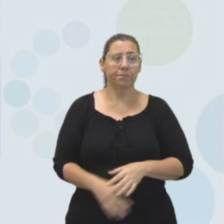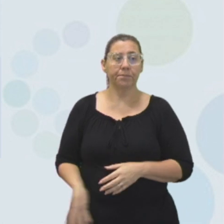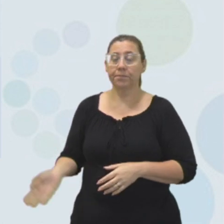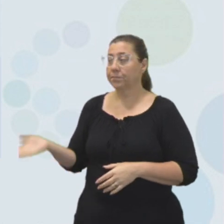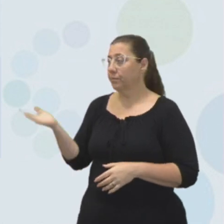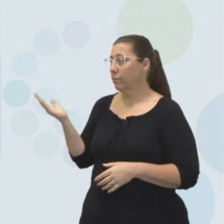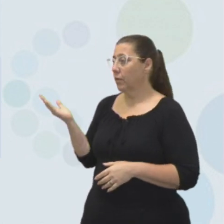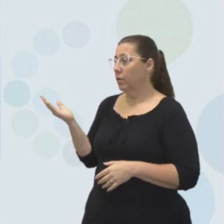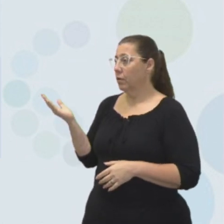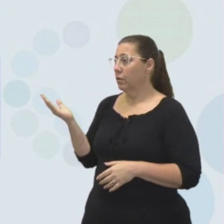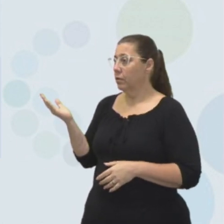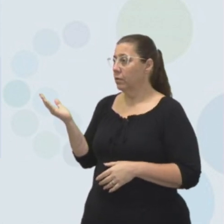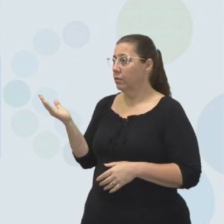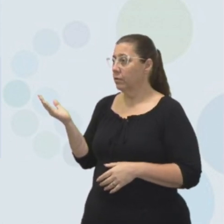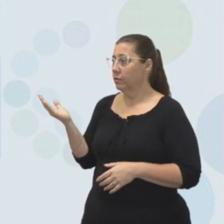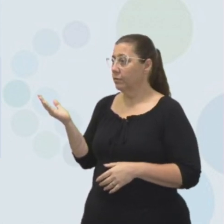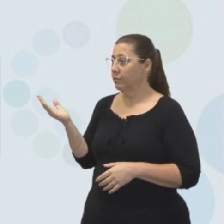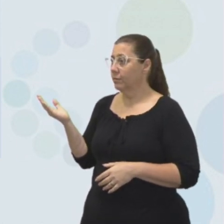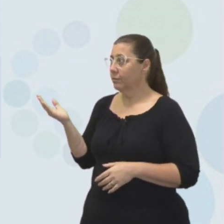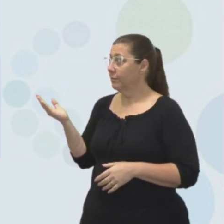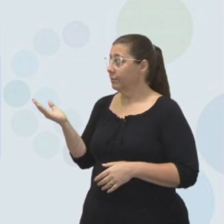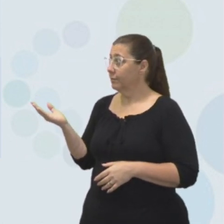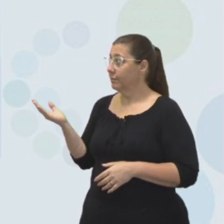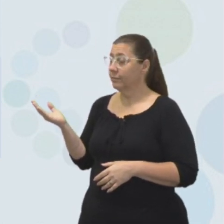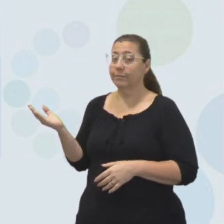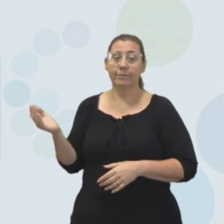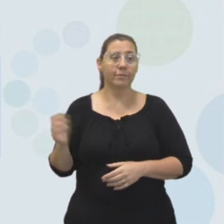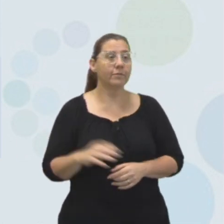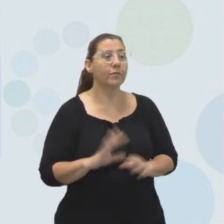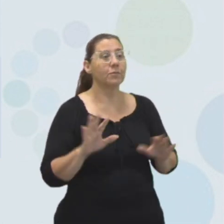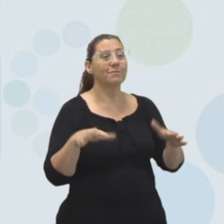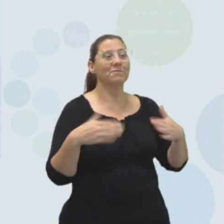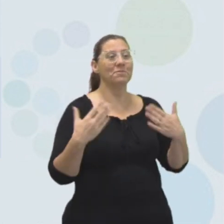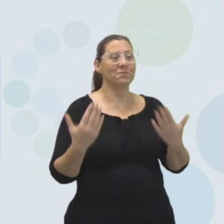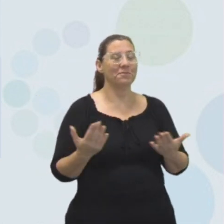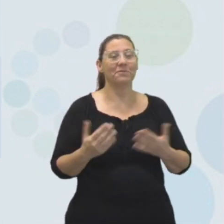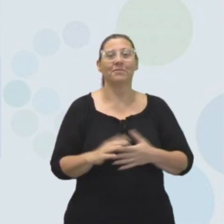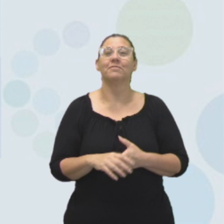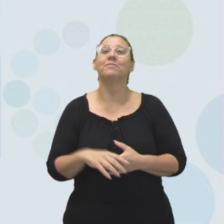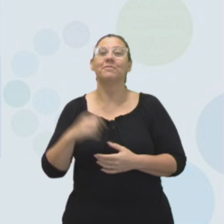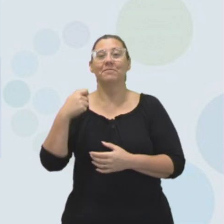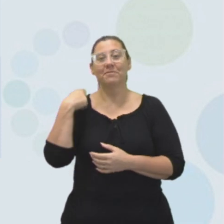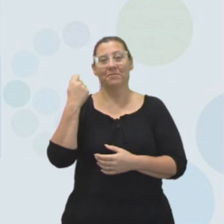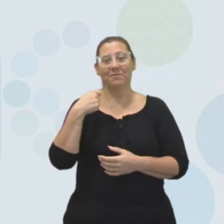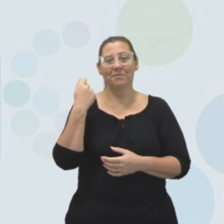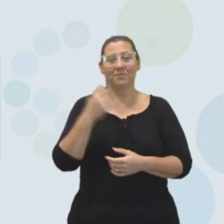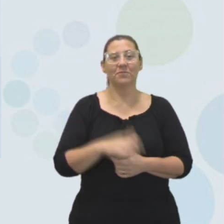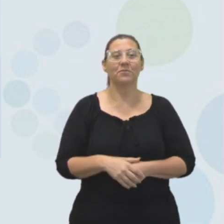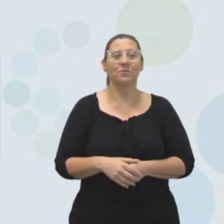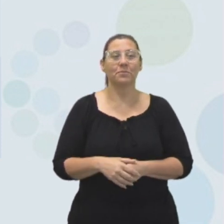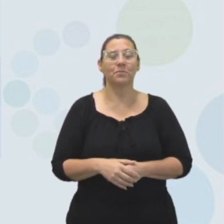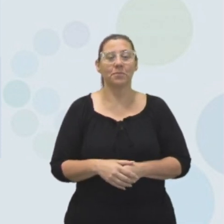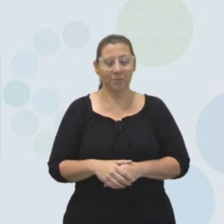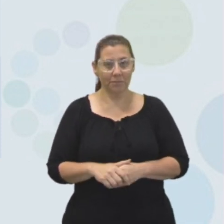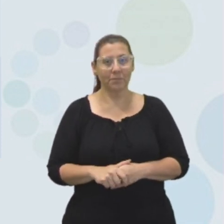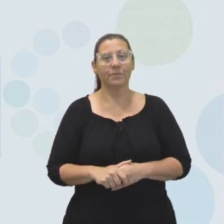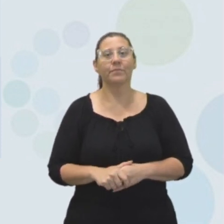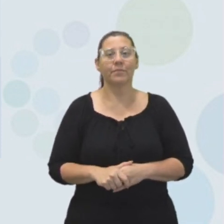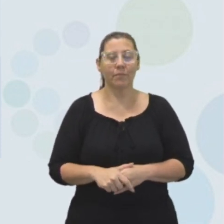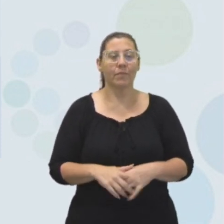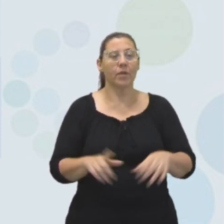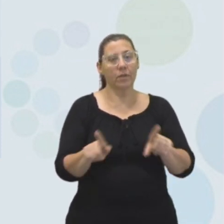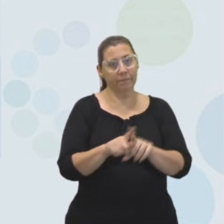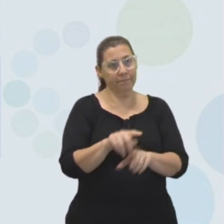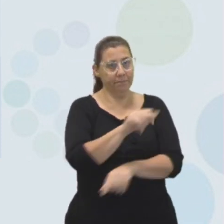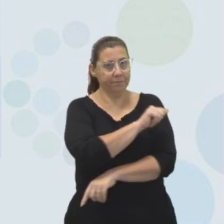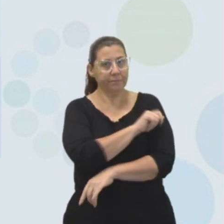favor. Quais são os exemplos de vídeos que nós podemos produzir? Nós, enquanto professores, e os nossos estudantes